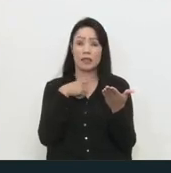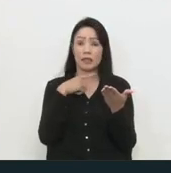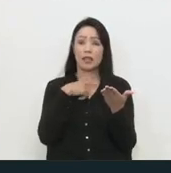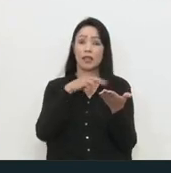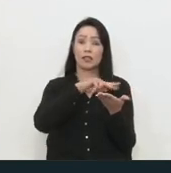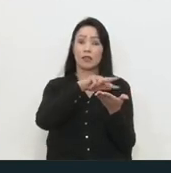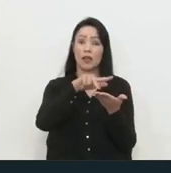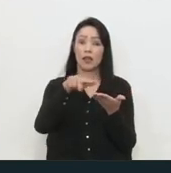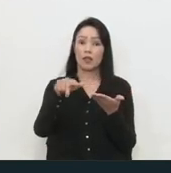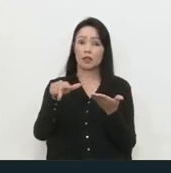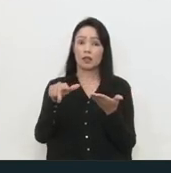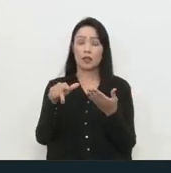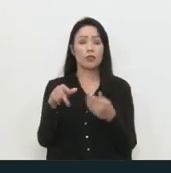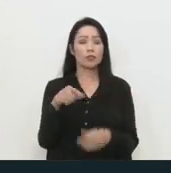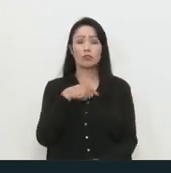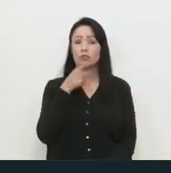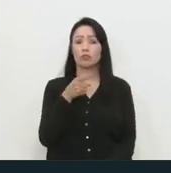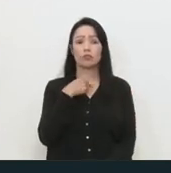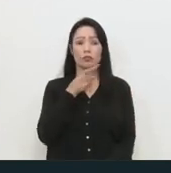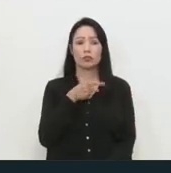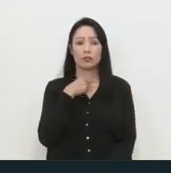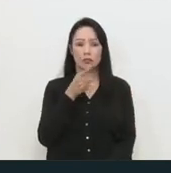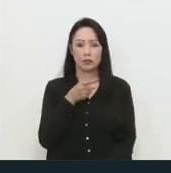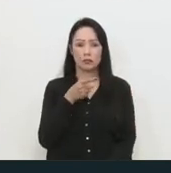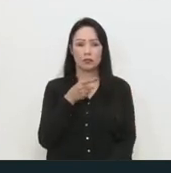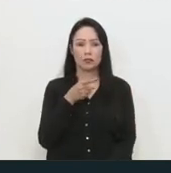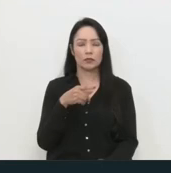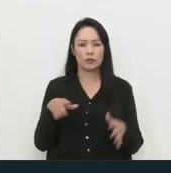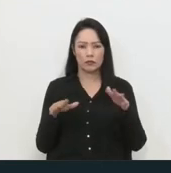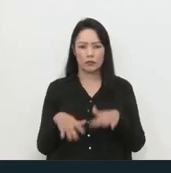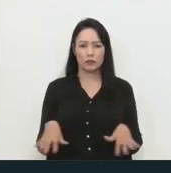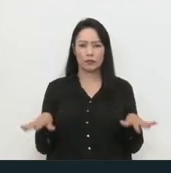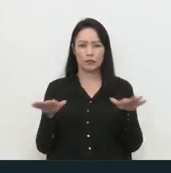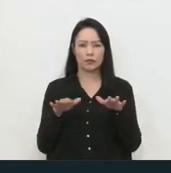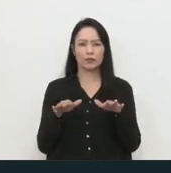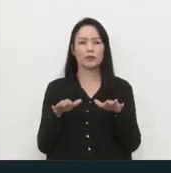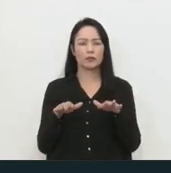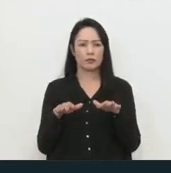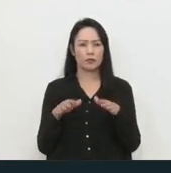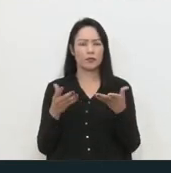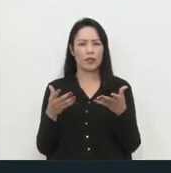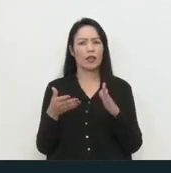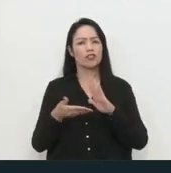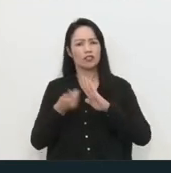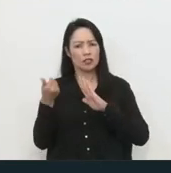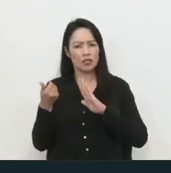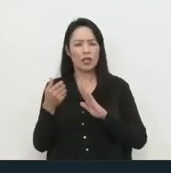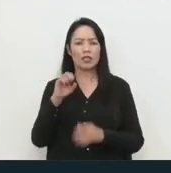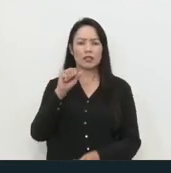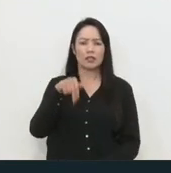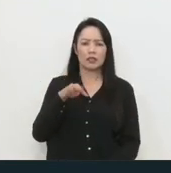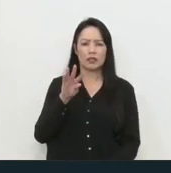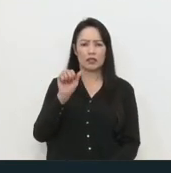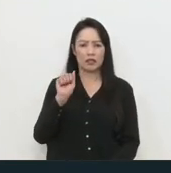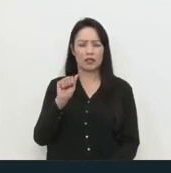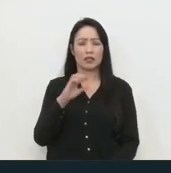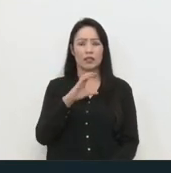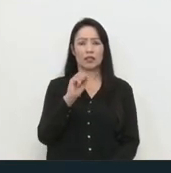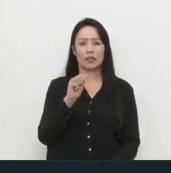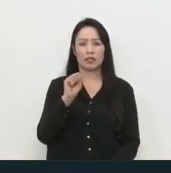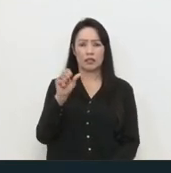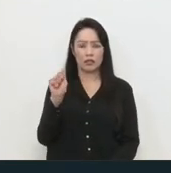que não dá para a gente tirar da Santa Casa de São Bernardo deixar de